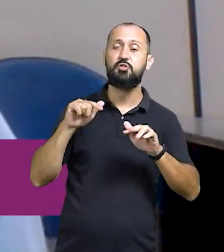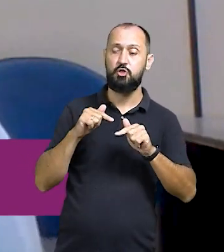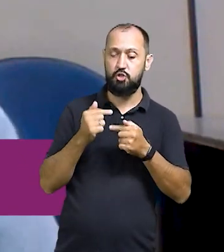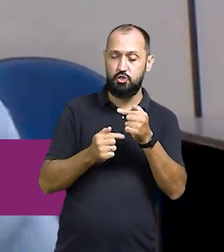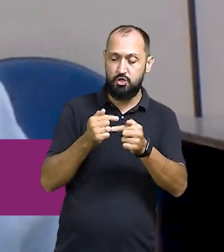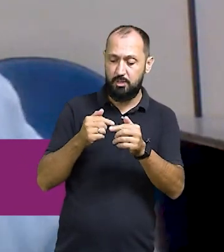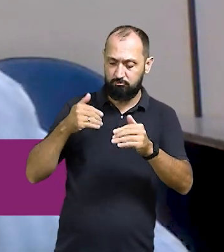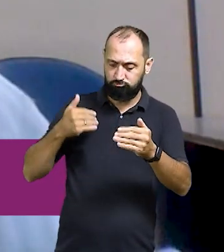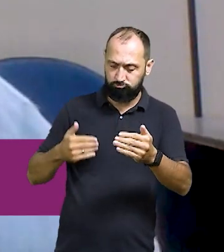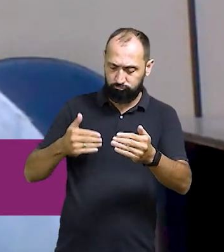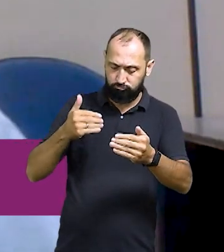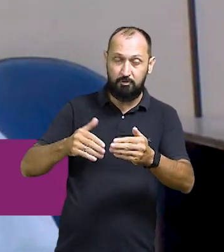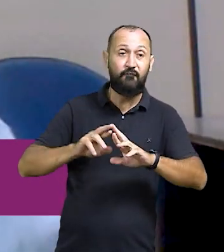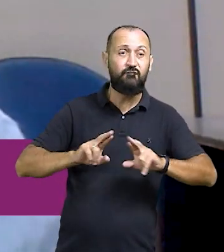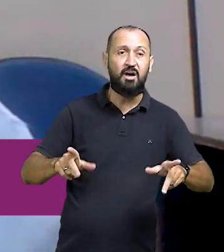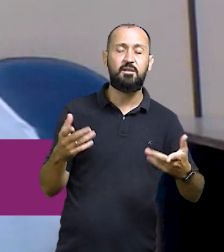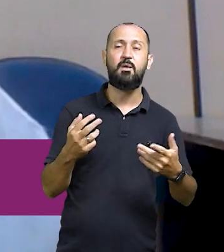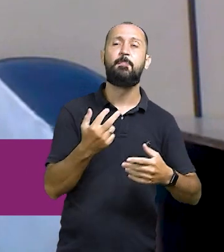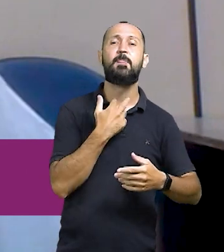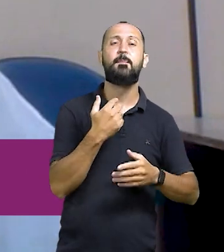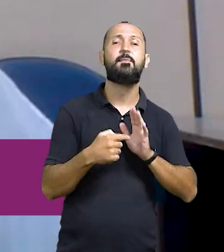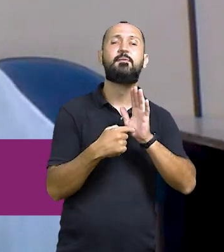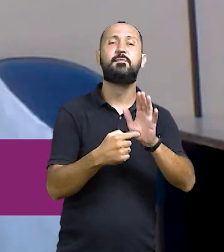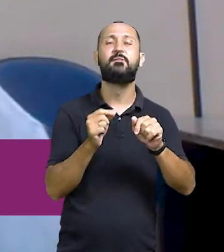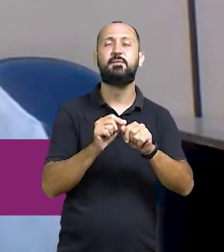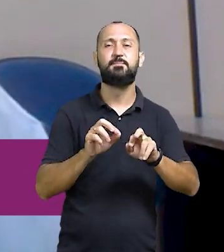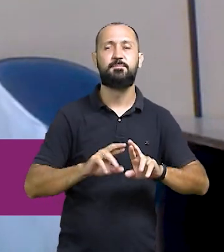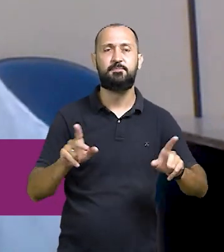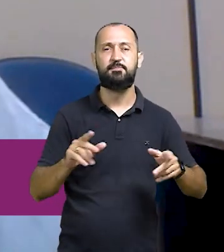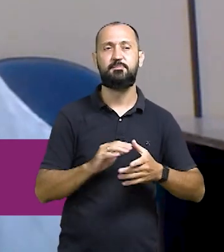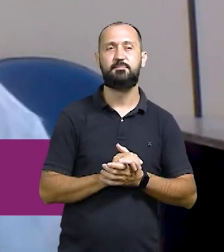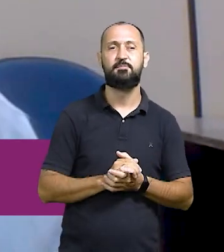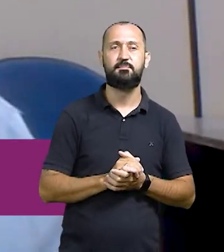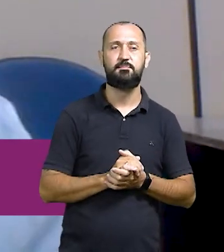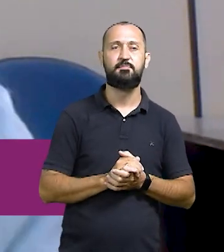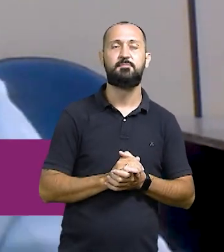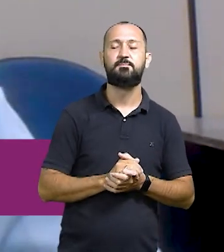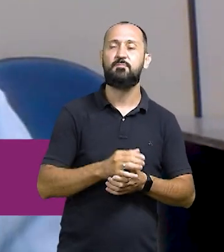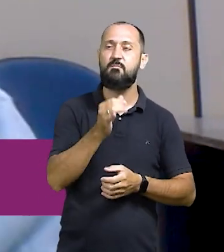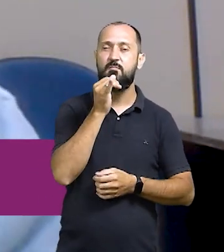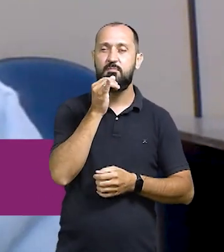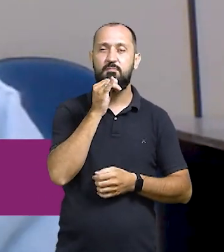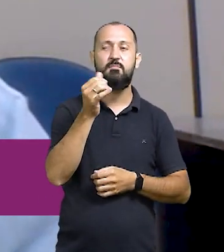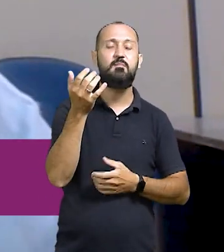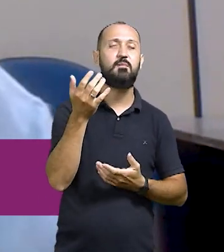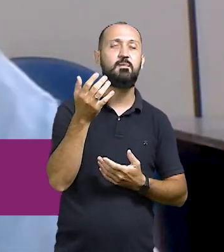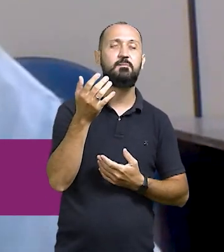nossa capacidade mesmo de compreensão histórica desses públicos, mas, para além disso,